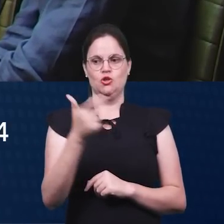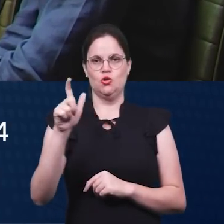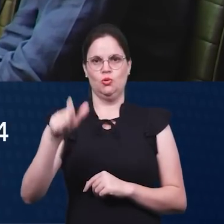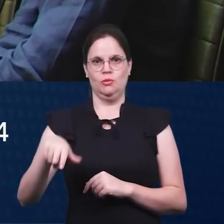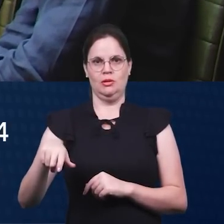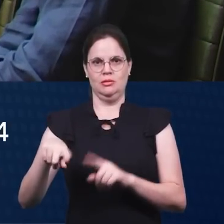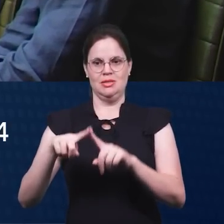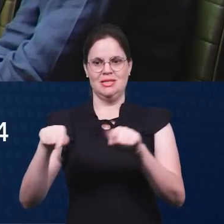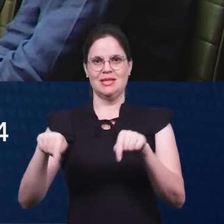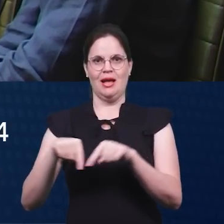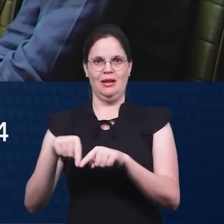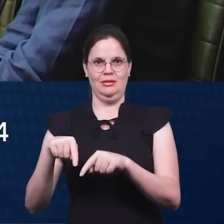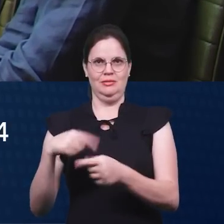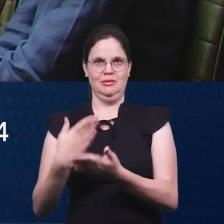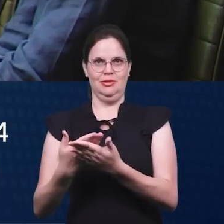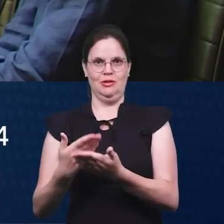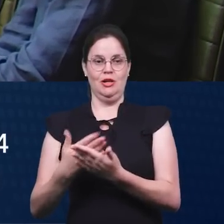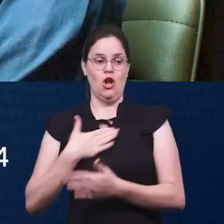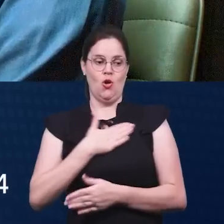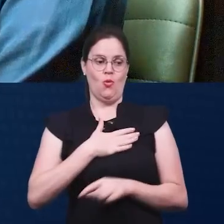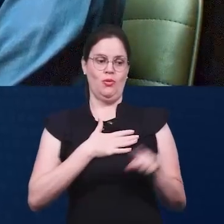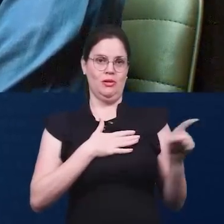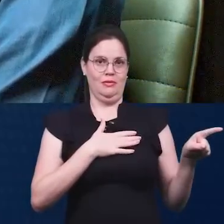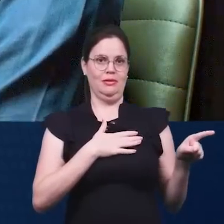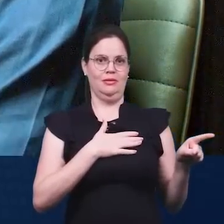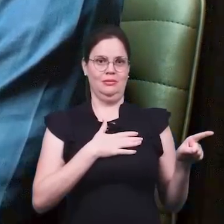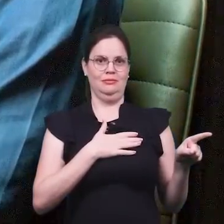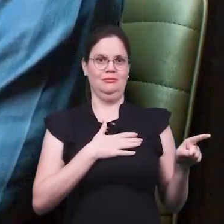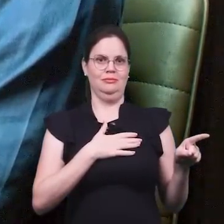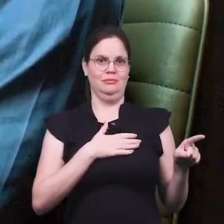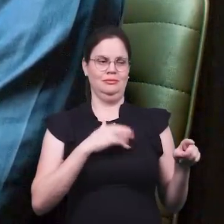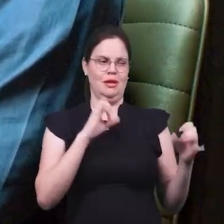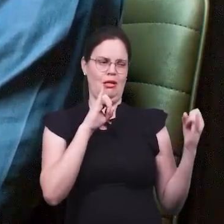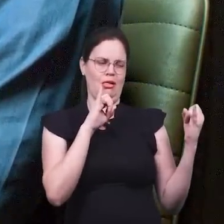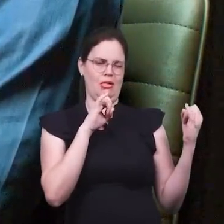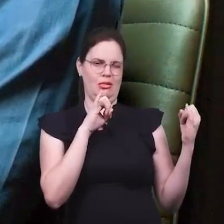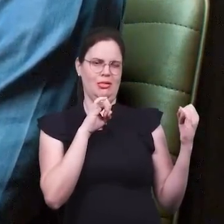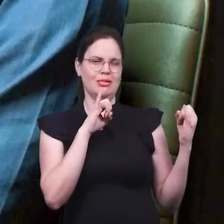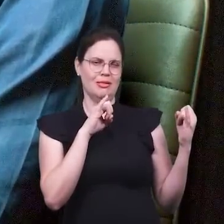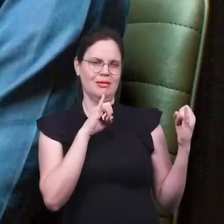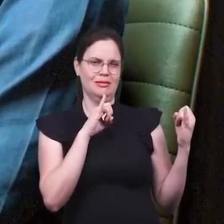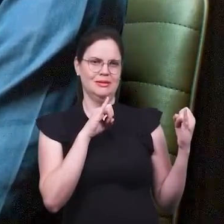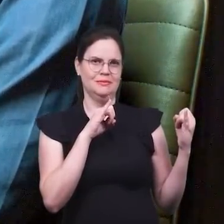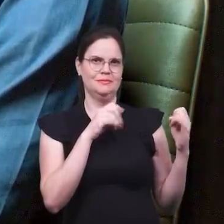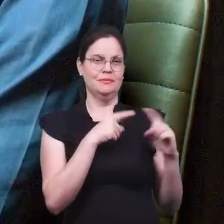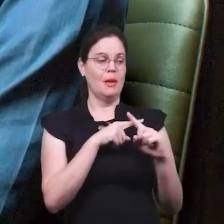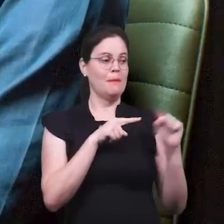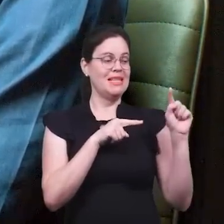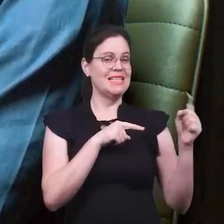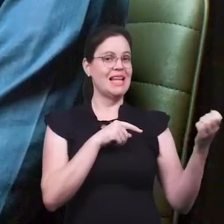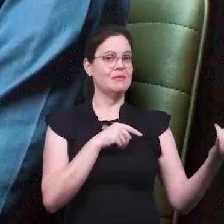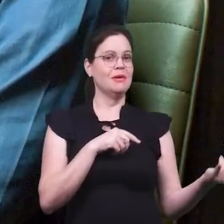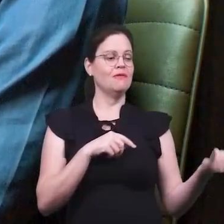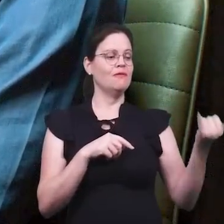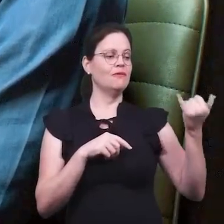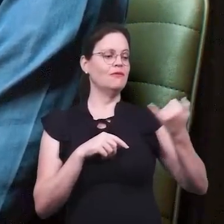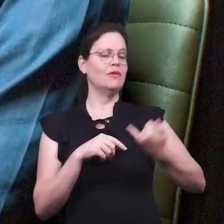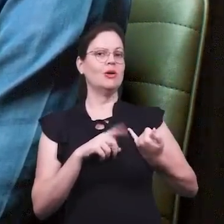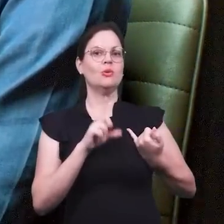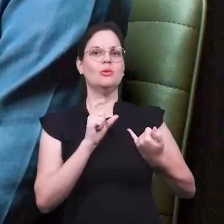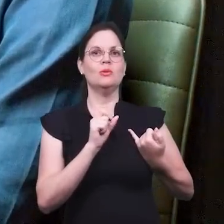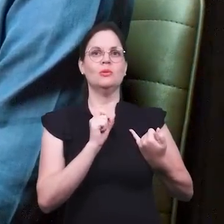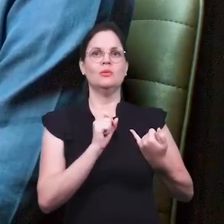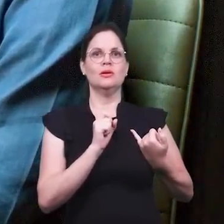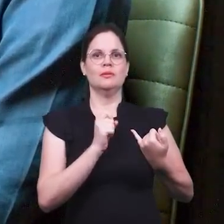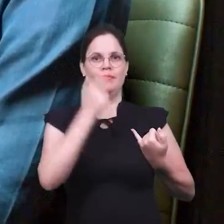que gostava dele. Só que é, ele já tinha me contado uma vez que ele já tinha